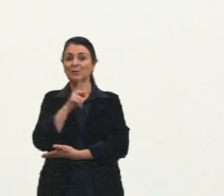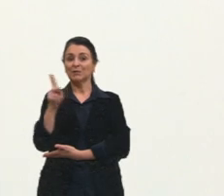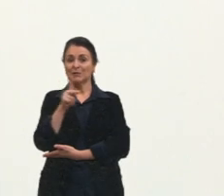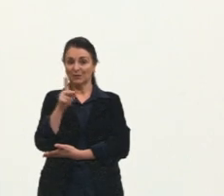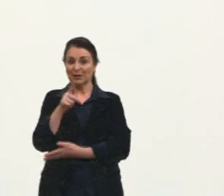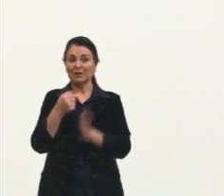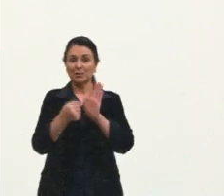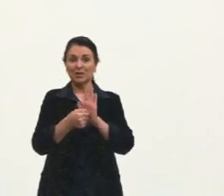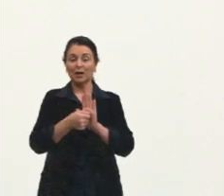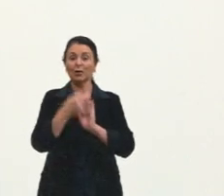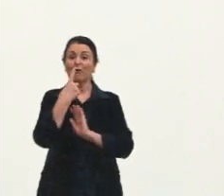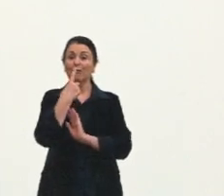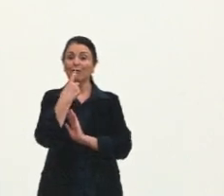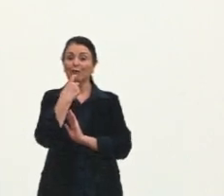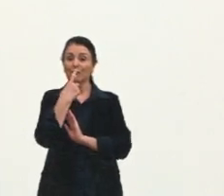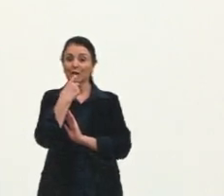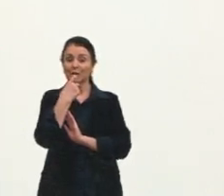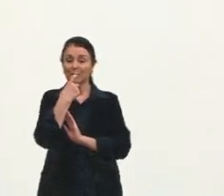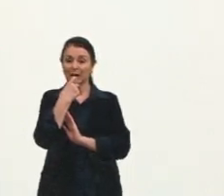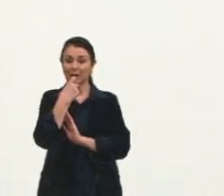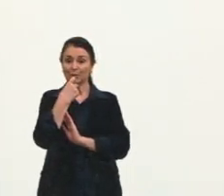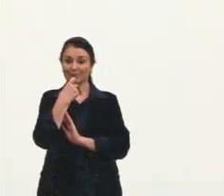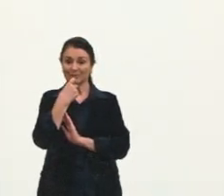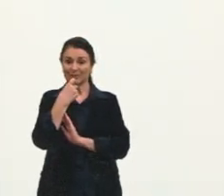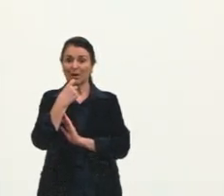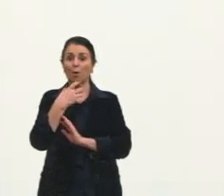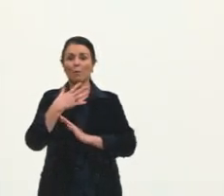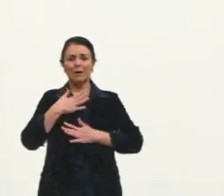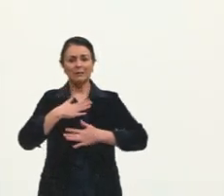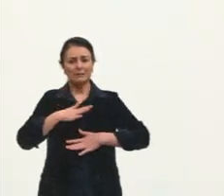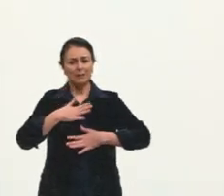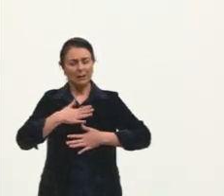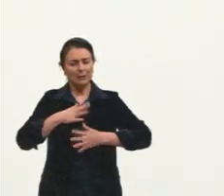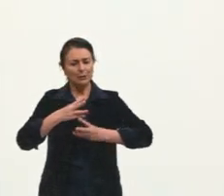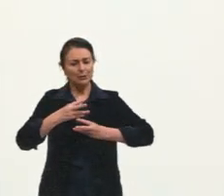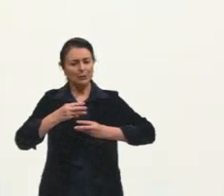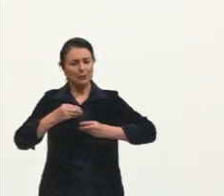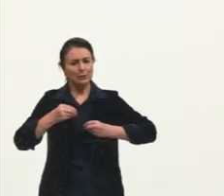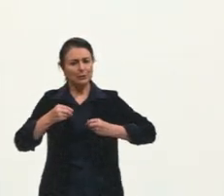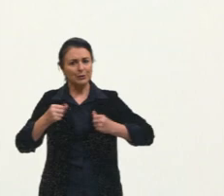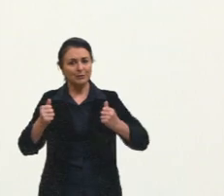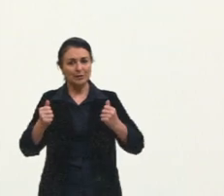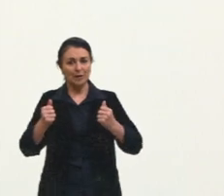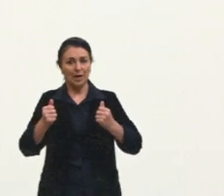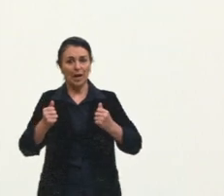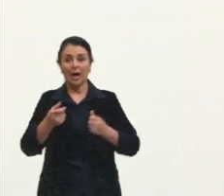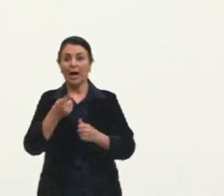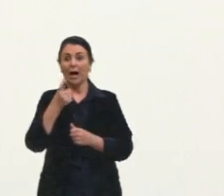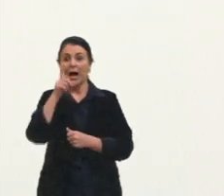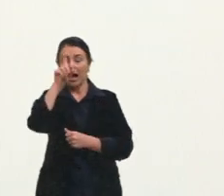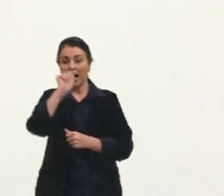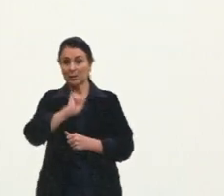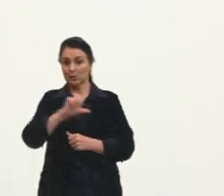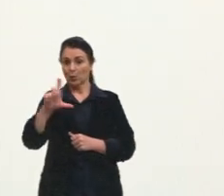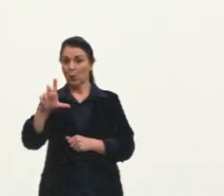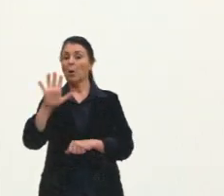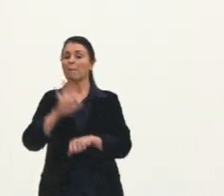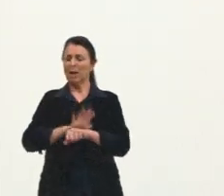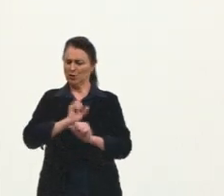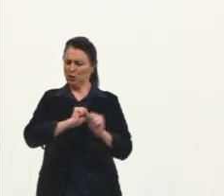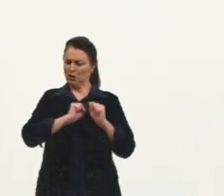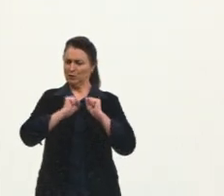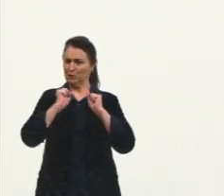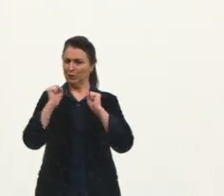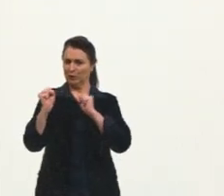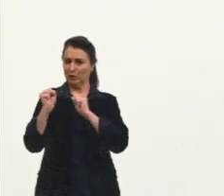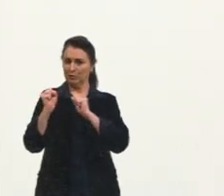vermelhinha ali que vai que uma sensível Fugiu né então ficaram as mais resistentes E aí vai que a